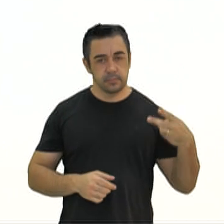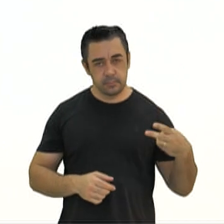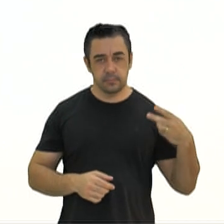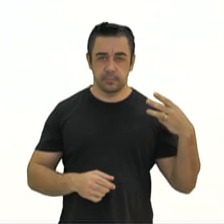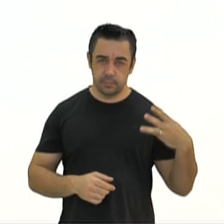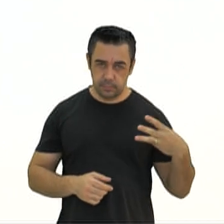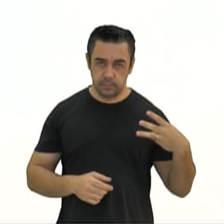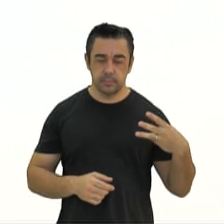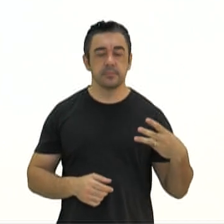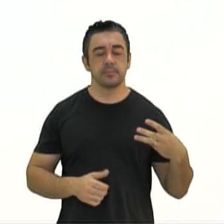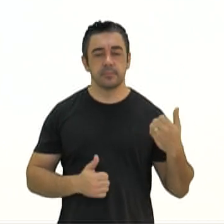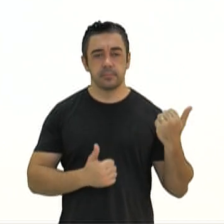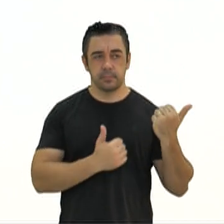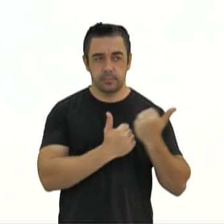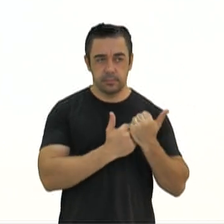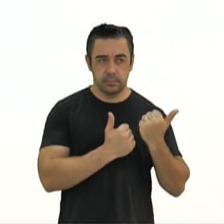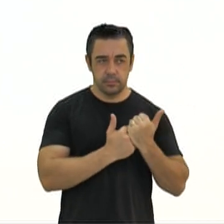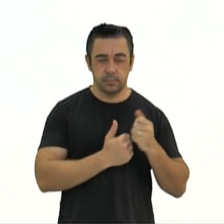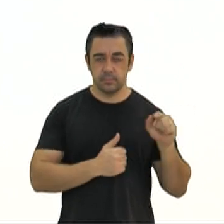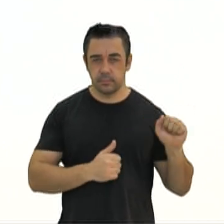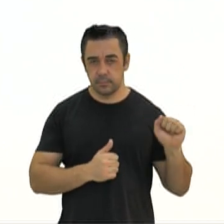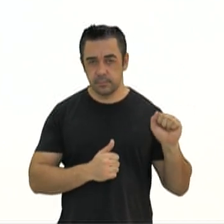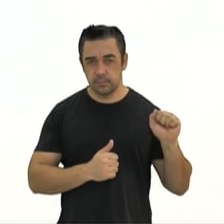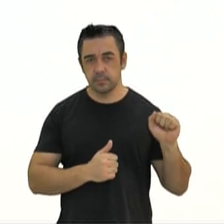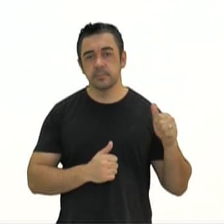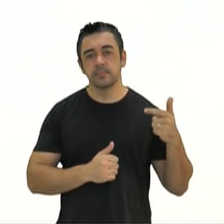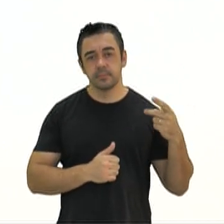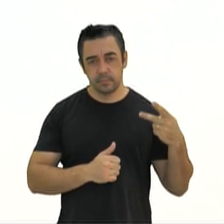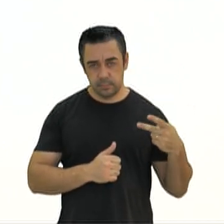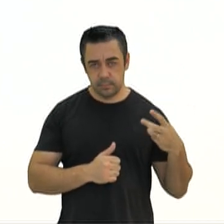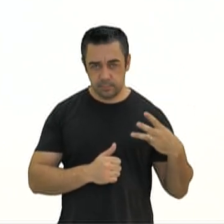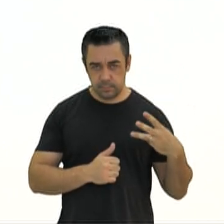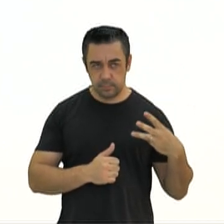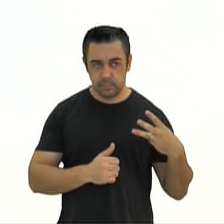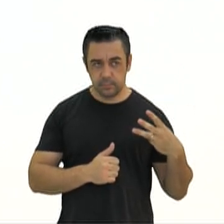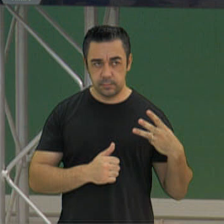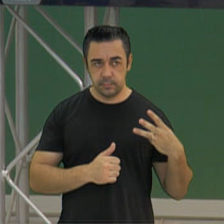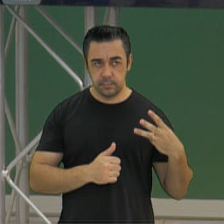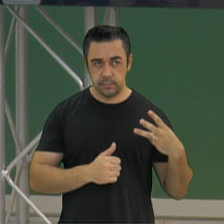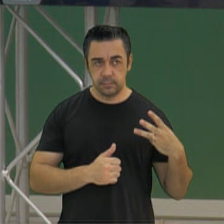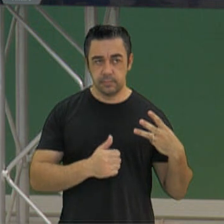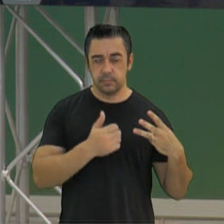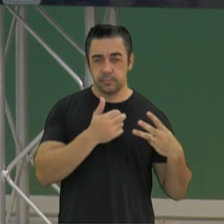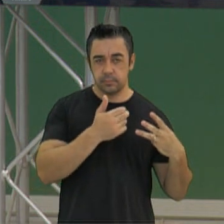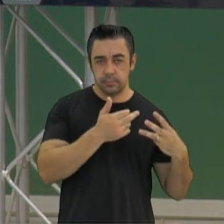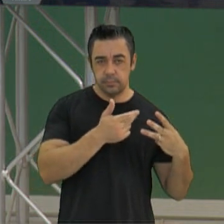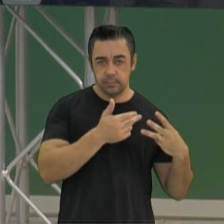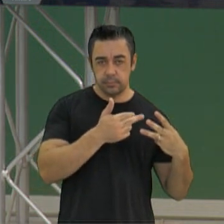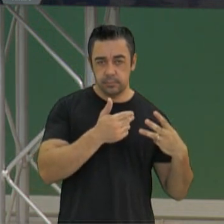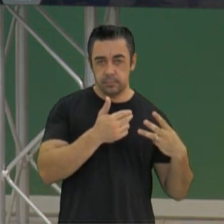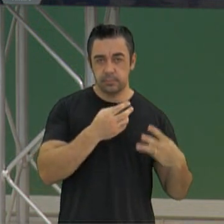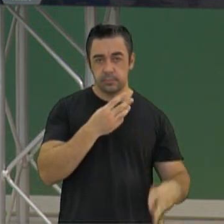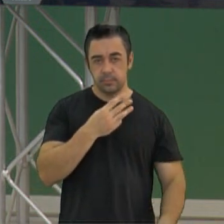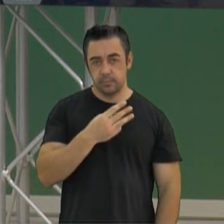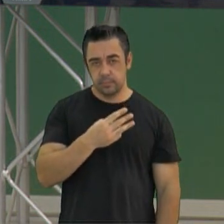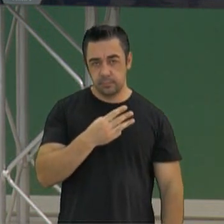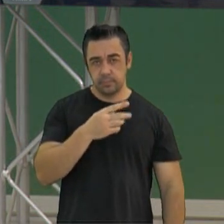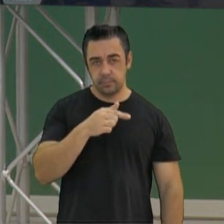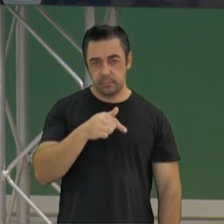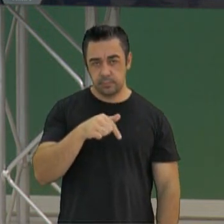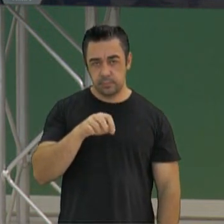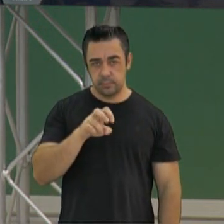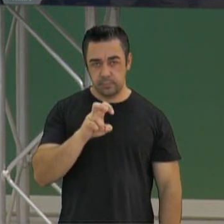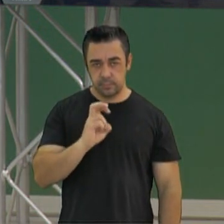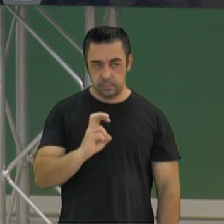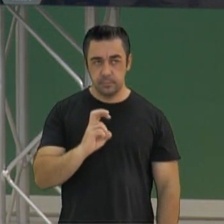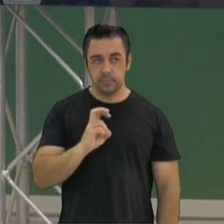23º. Então, eu vou substituir aqui o N por 23. E eu quero o termo A 23 da minha sequência. Então, vai ser o primeiro, que